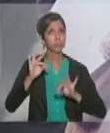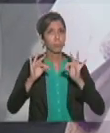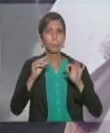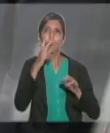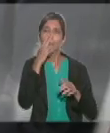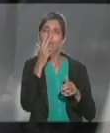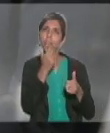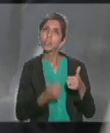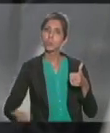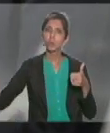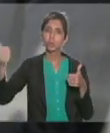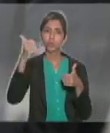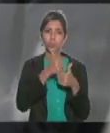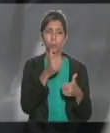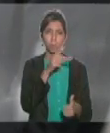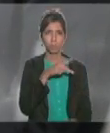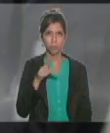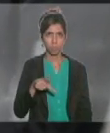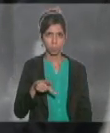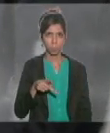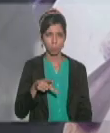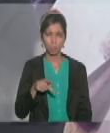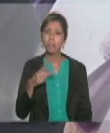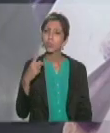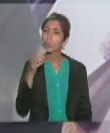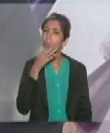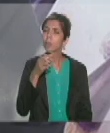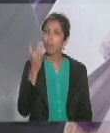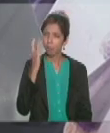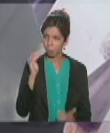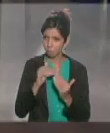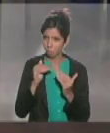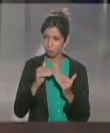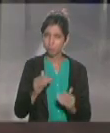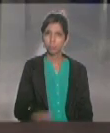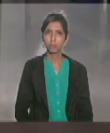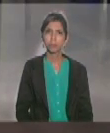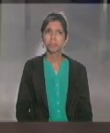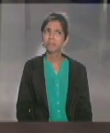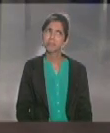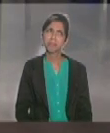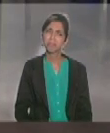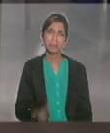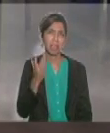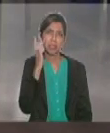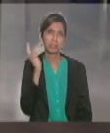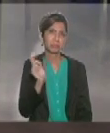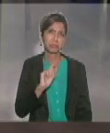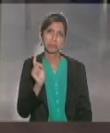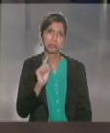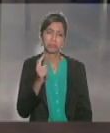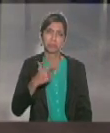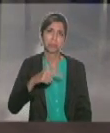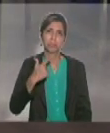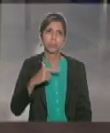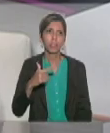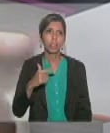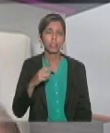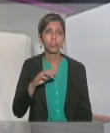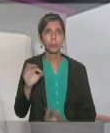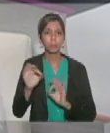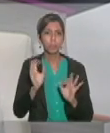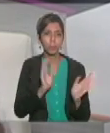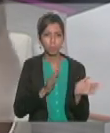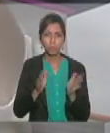tecnologias vêm para substituir os professores. E aí eu queria ouvir a opinião de vocês. Acho que isso não existe, né? Porque em todo